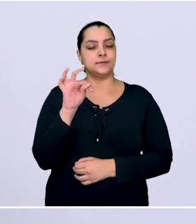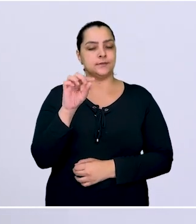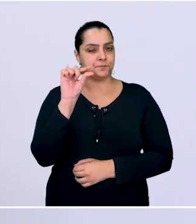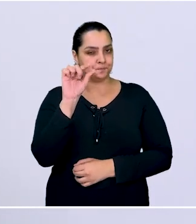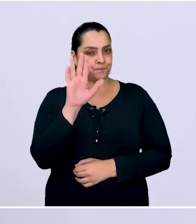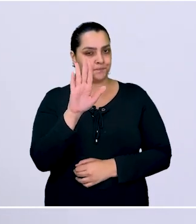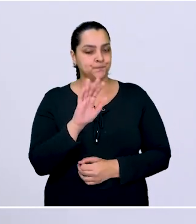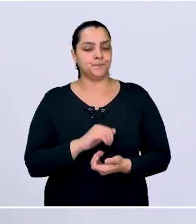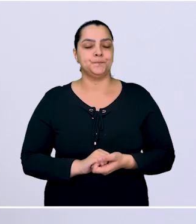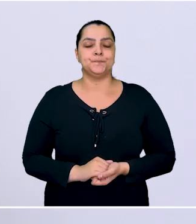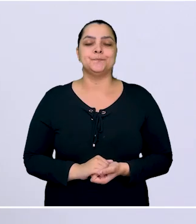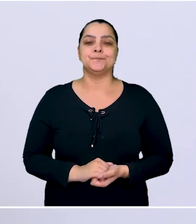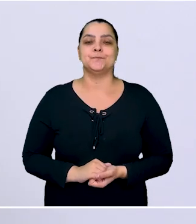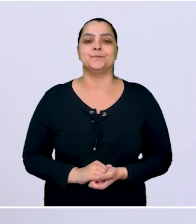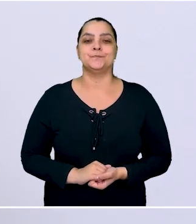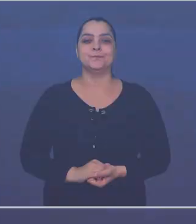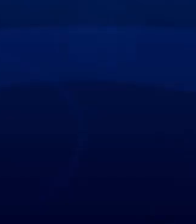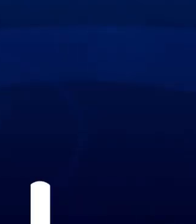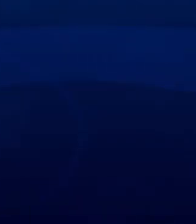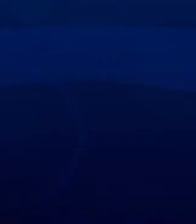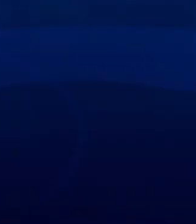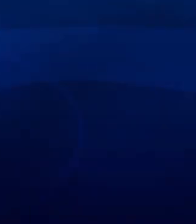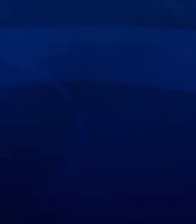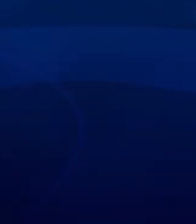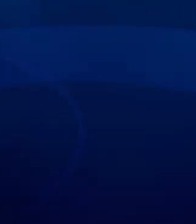TST. É daqui a pouco, não saia daí.